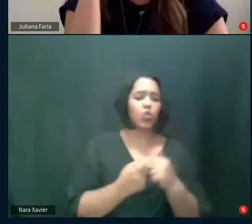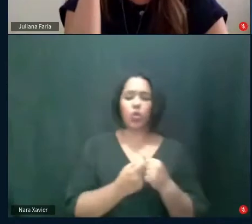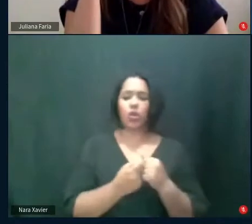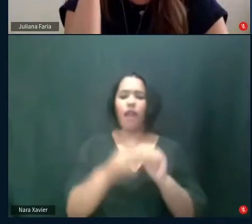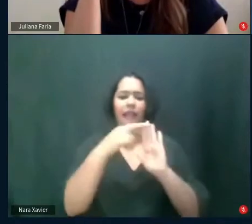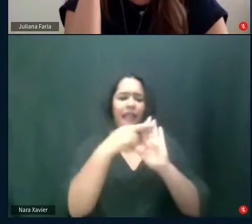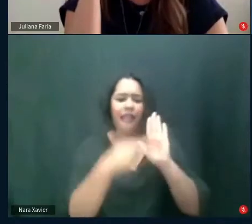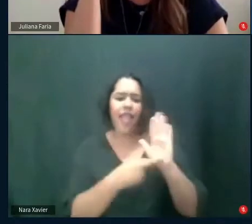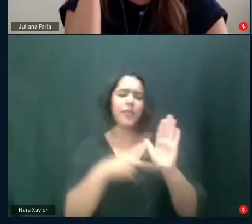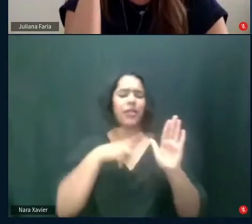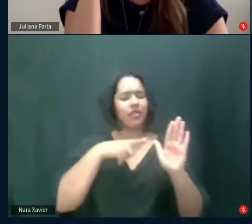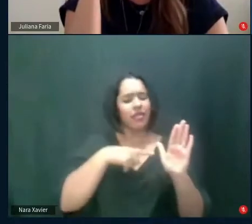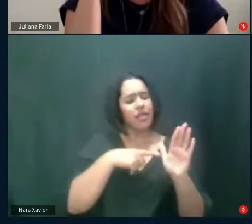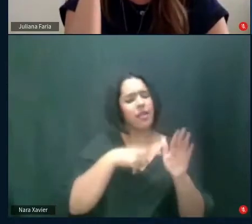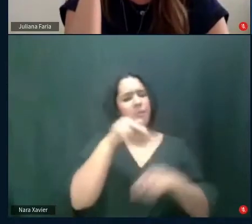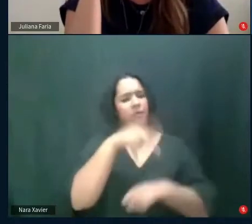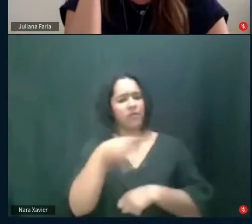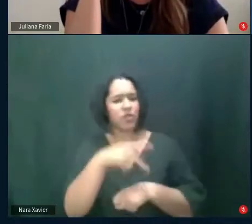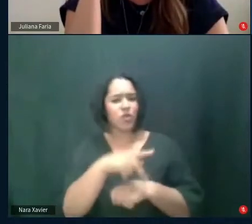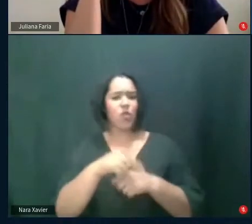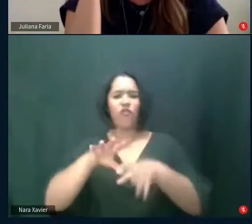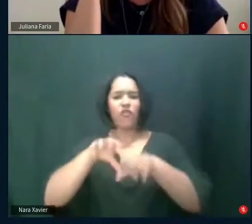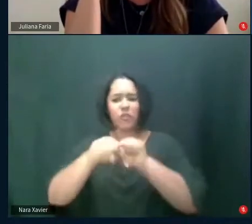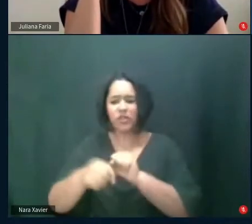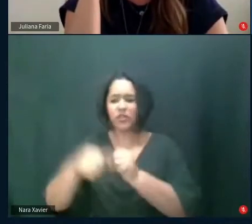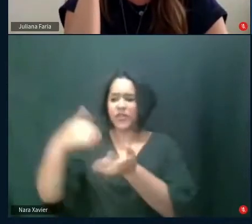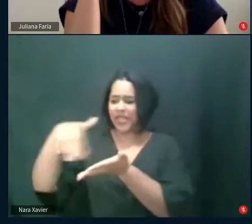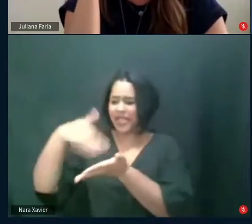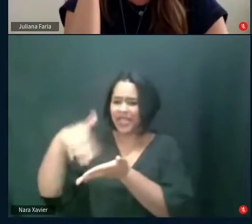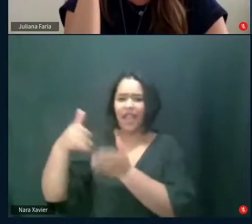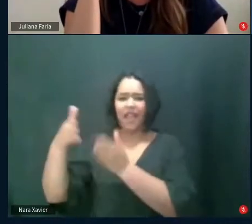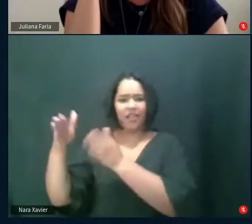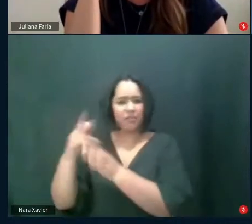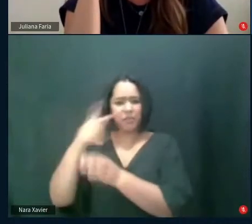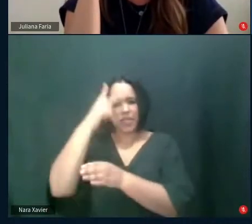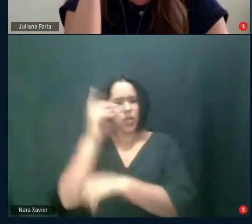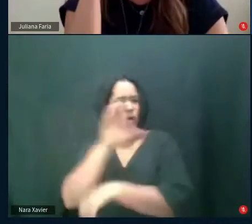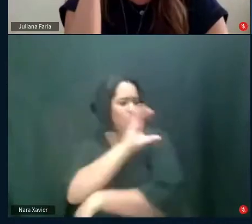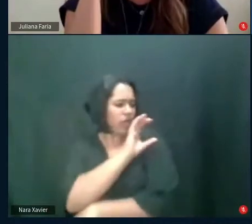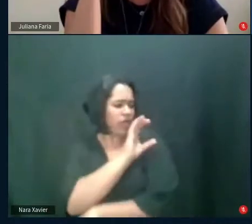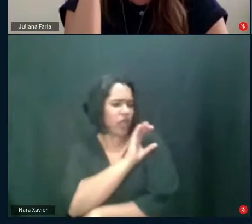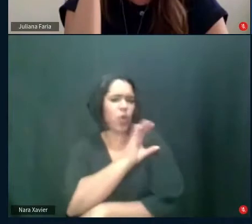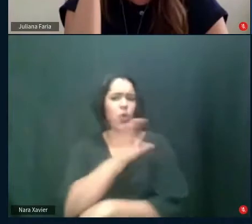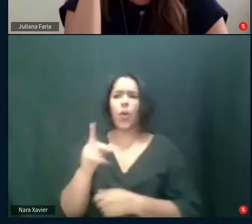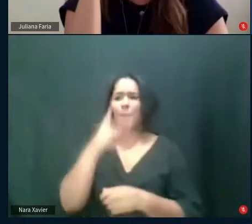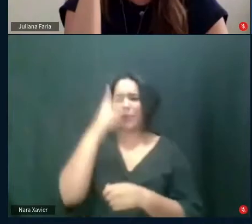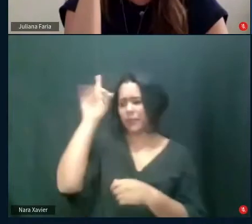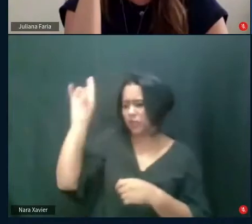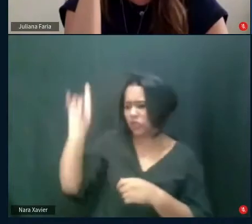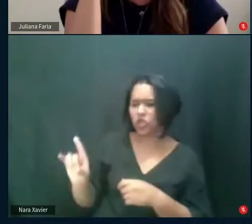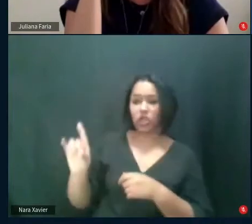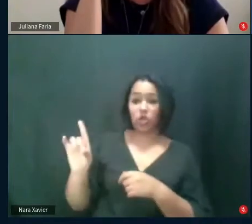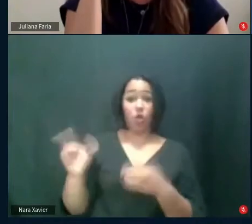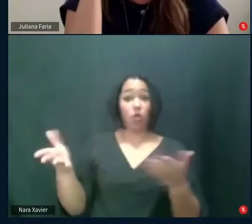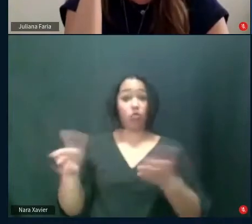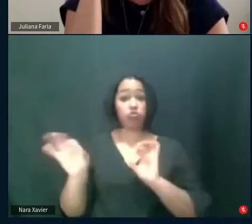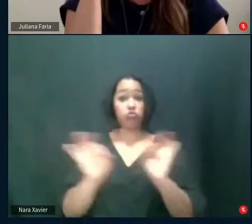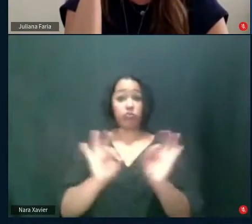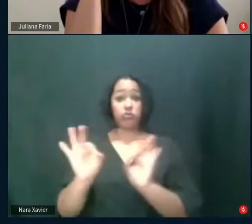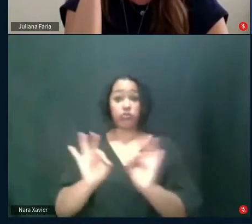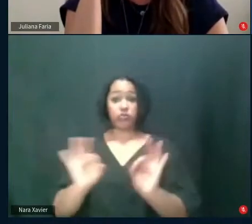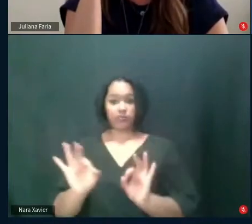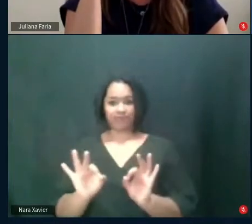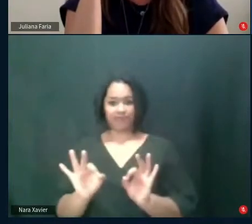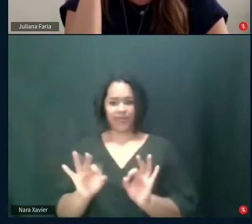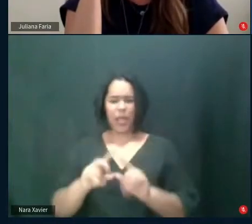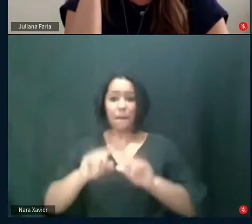professores, formadores, administrativos, secretários, né, coordenadores, diretores. Então, hoje a gente tem essa estrutura,